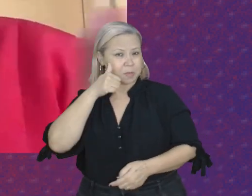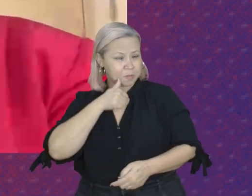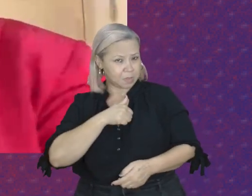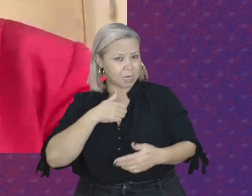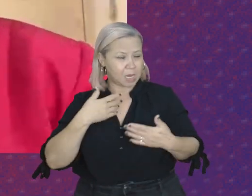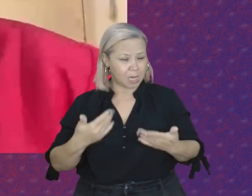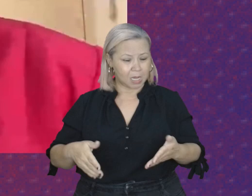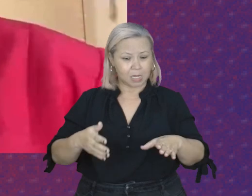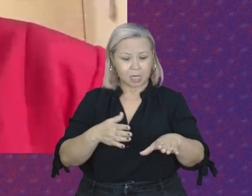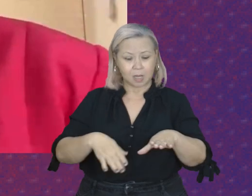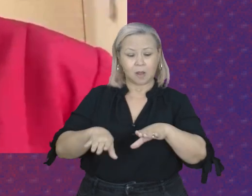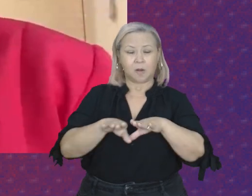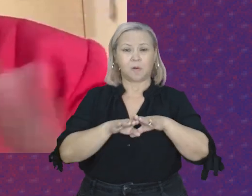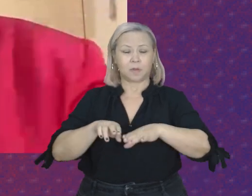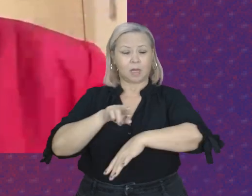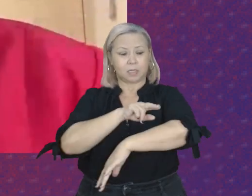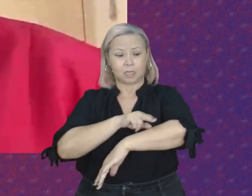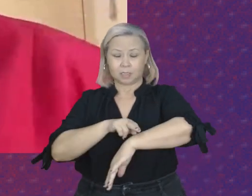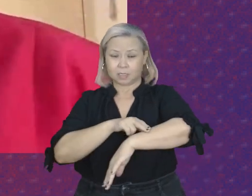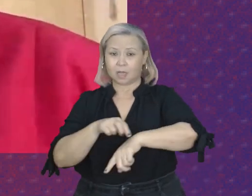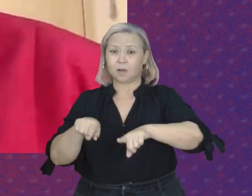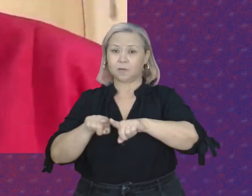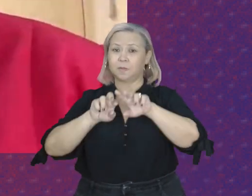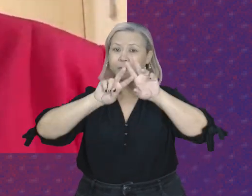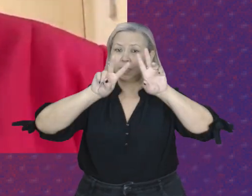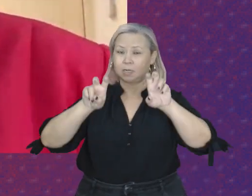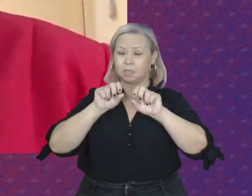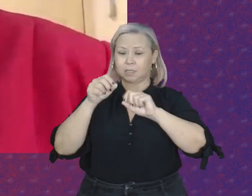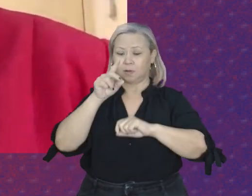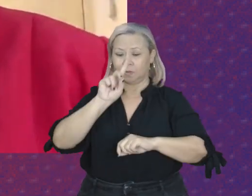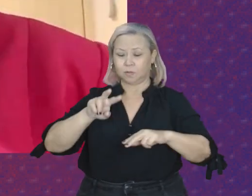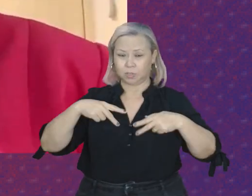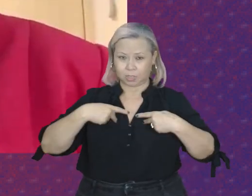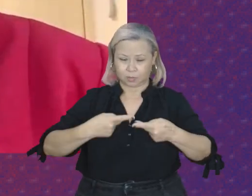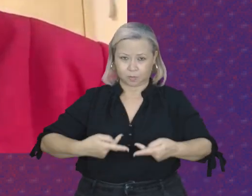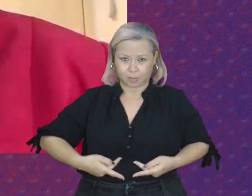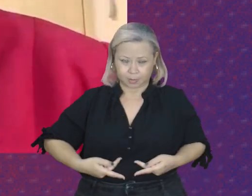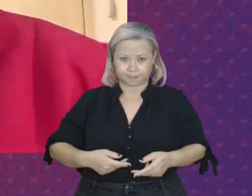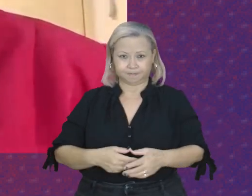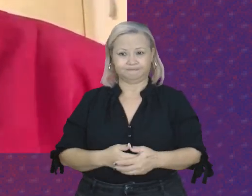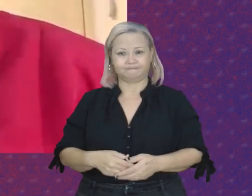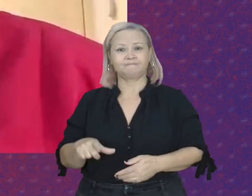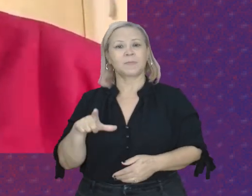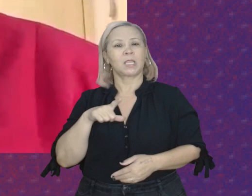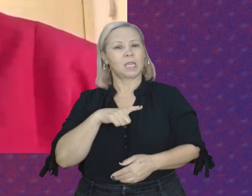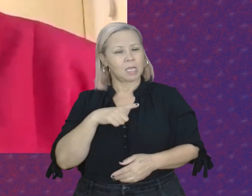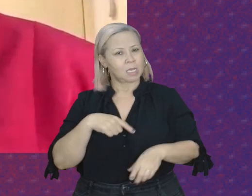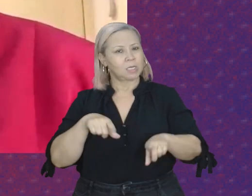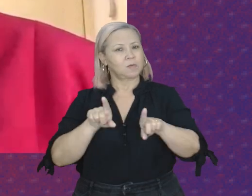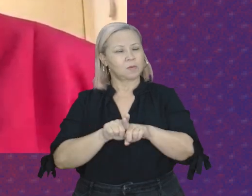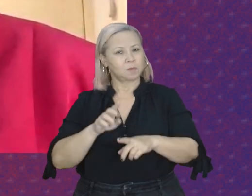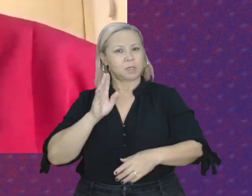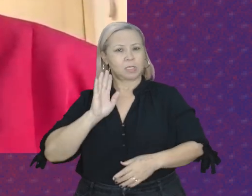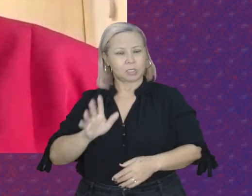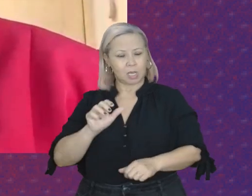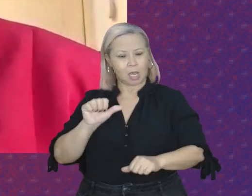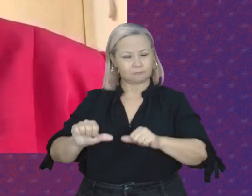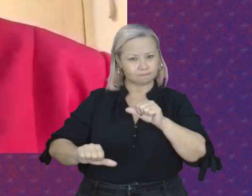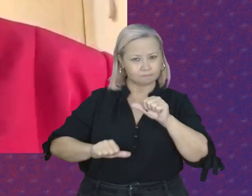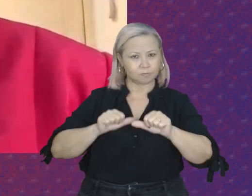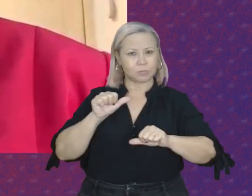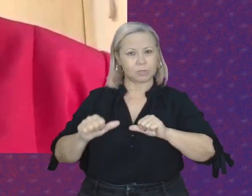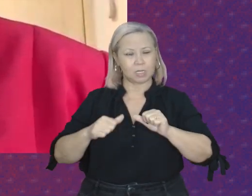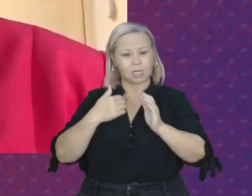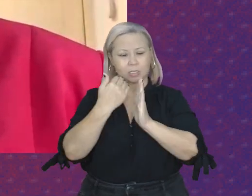na igualdade racial, quanto na questão dos direitos humanos, né? E tivemos também já a alteração, né, do